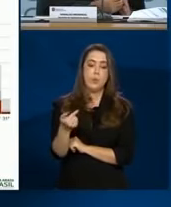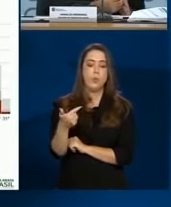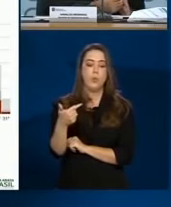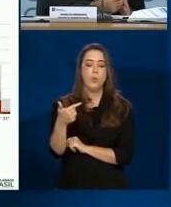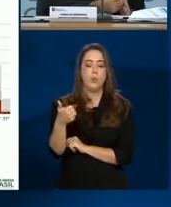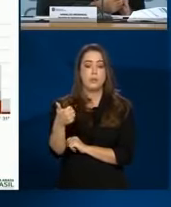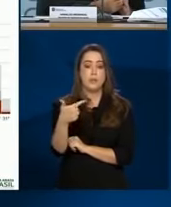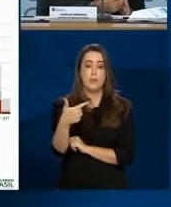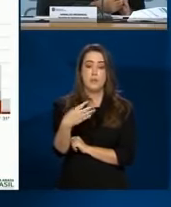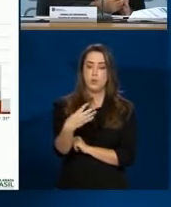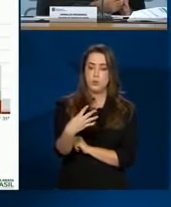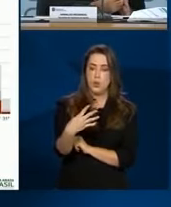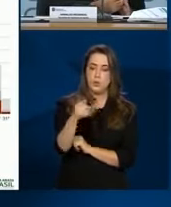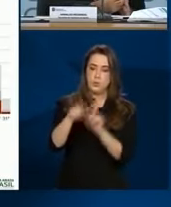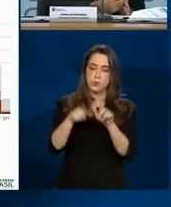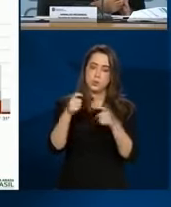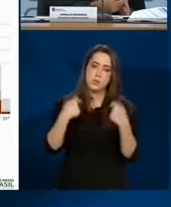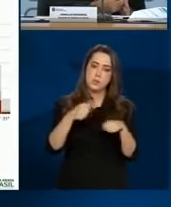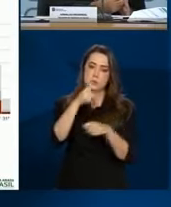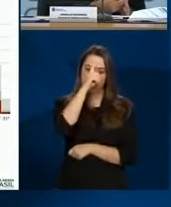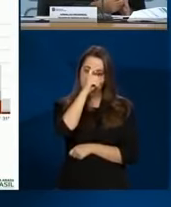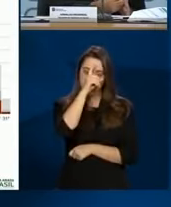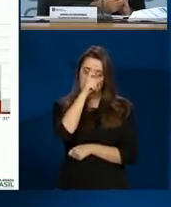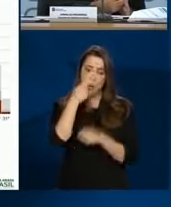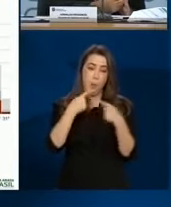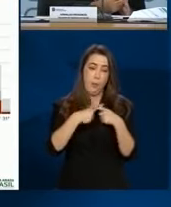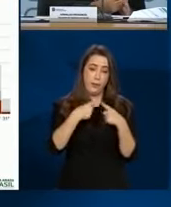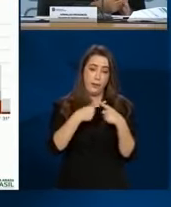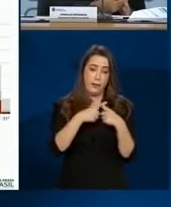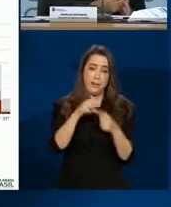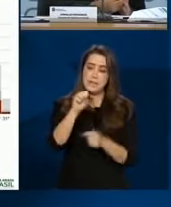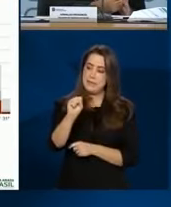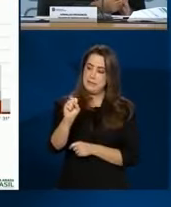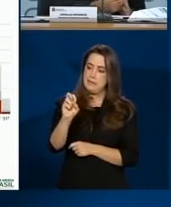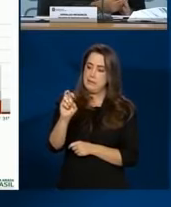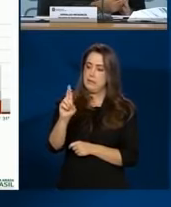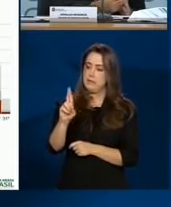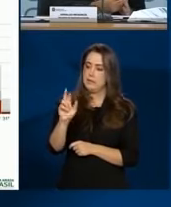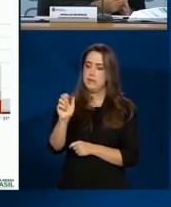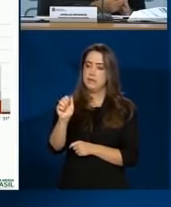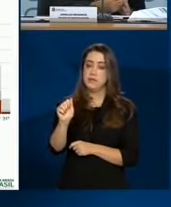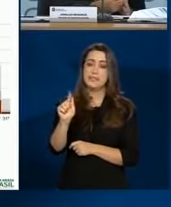516.124 hospitalizações por SRAG, desse total,